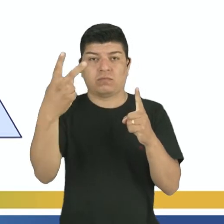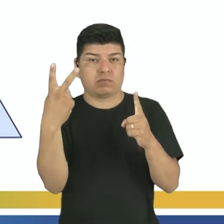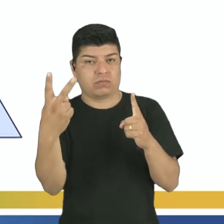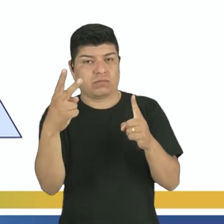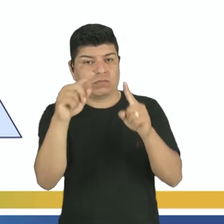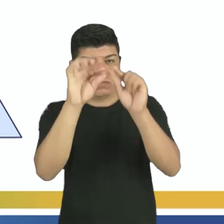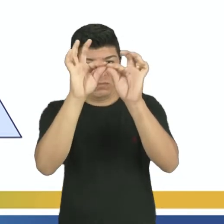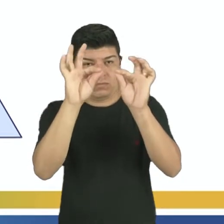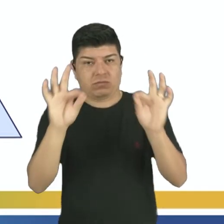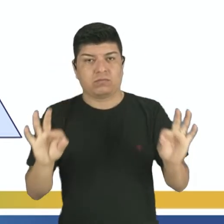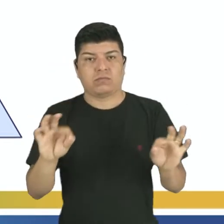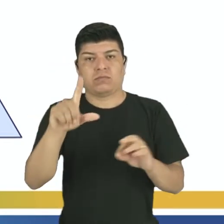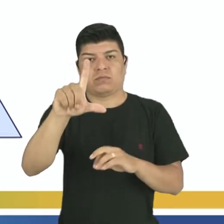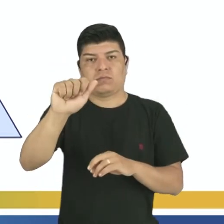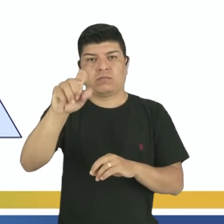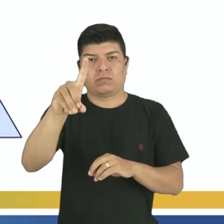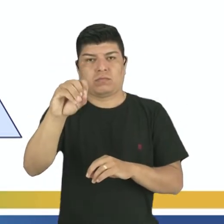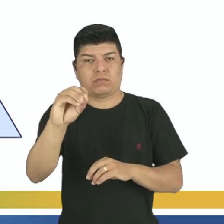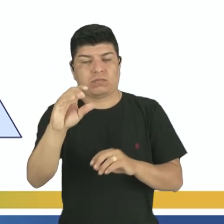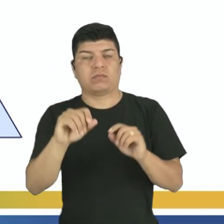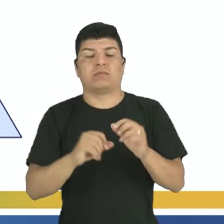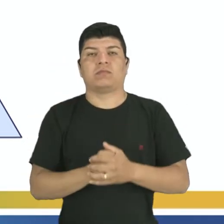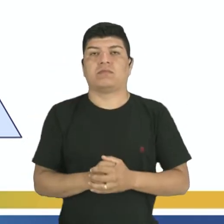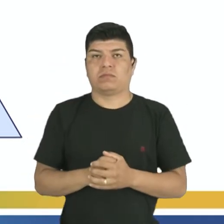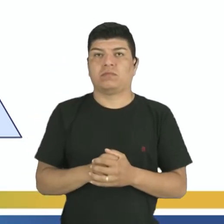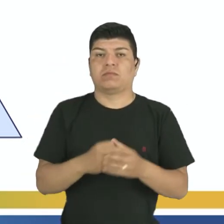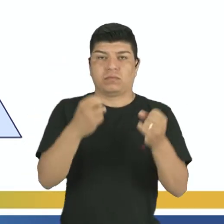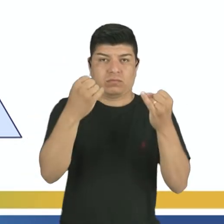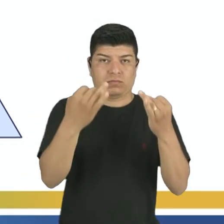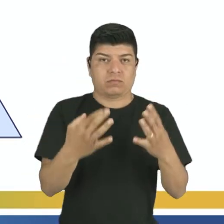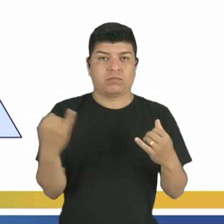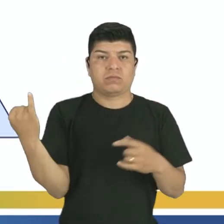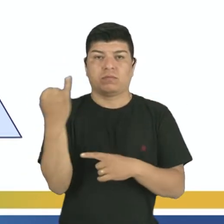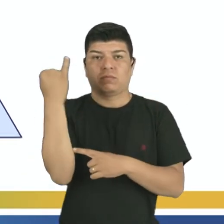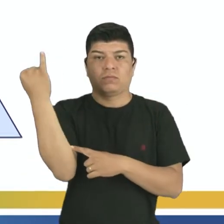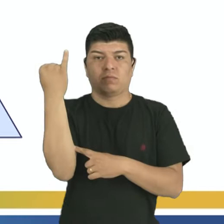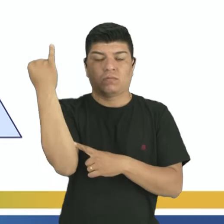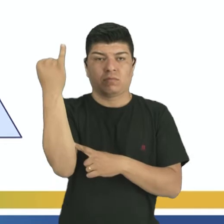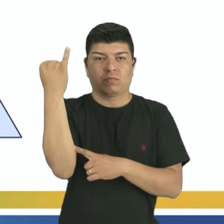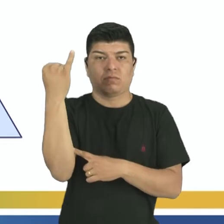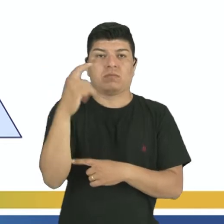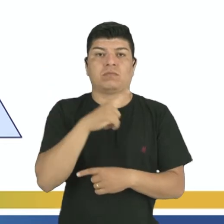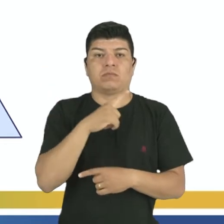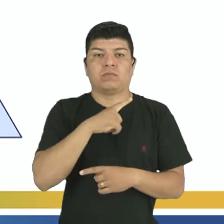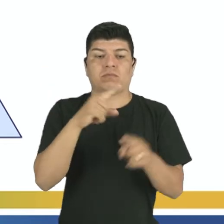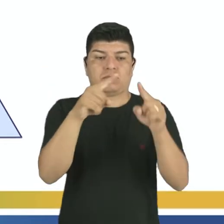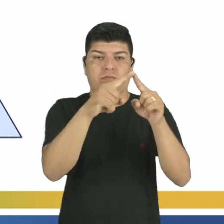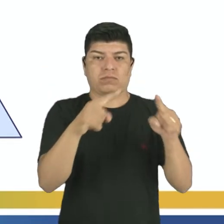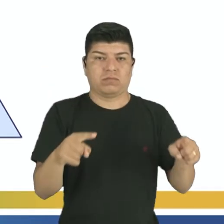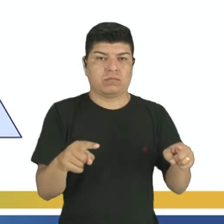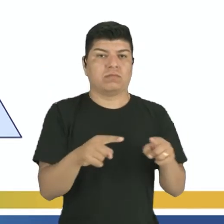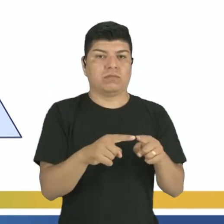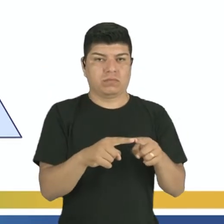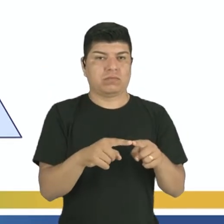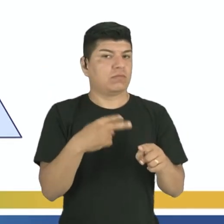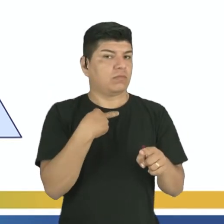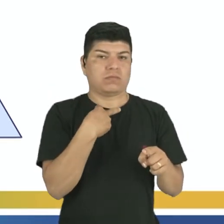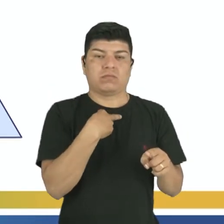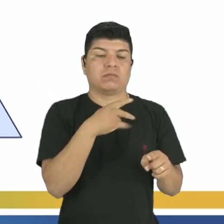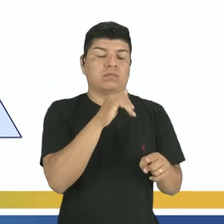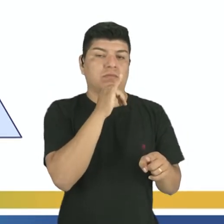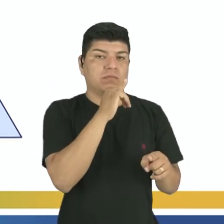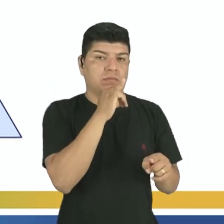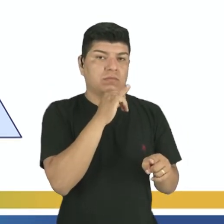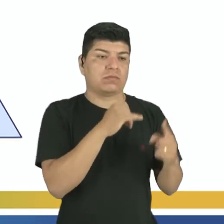A soma das medidas dos outros dois lados. É uma definição importante para a existência de triângulos, ok? Então você não pode ter, por